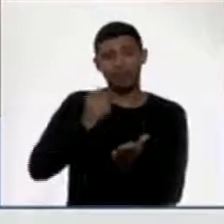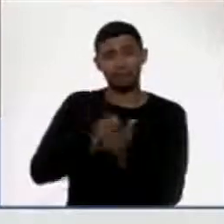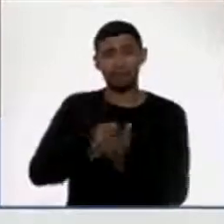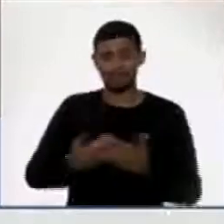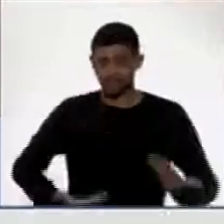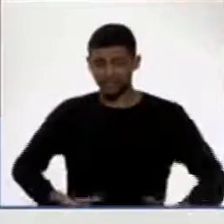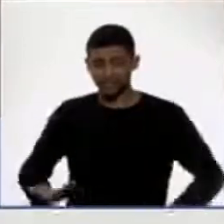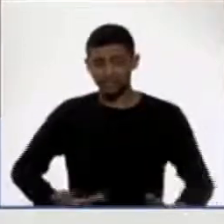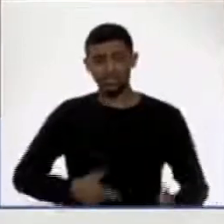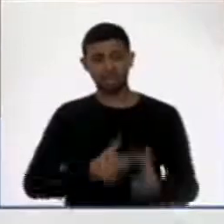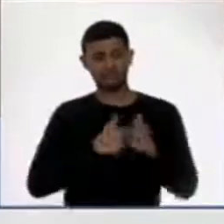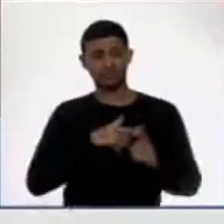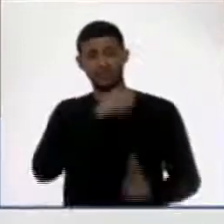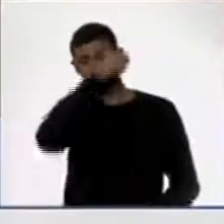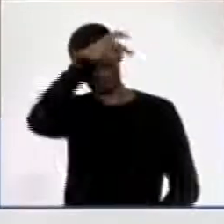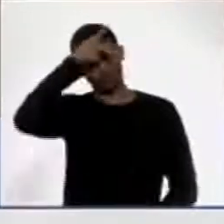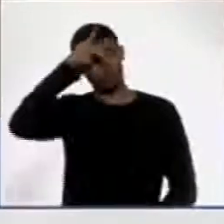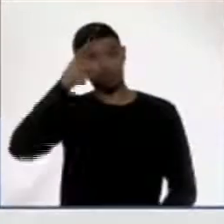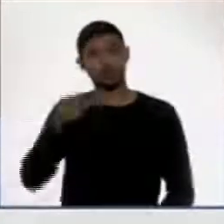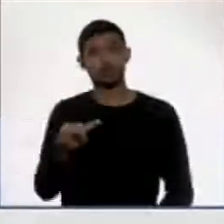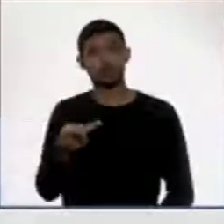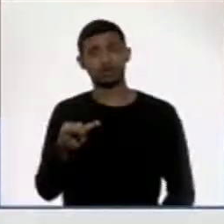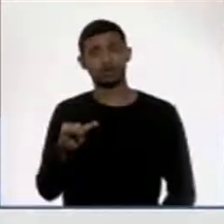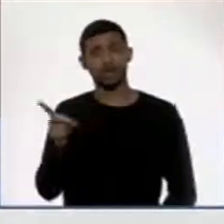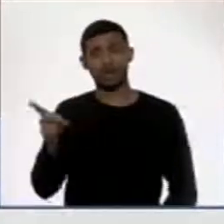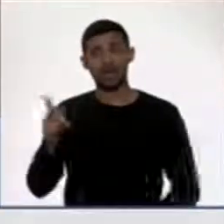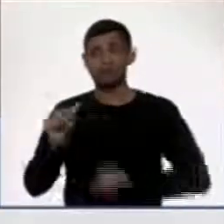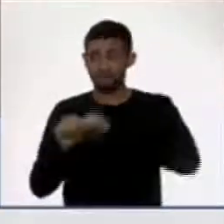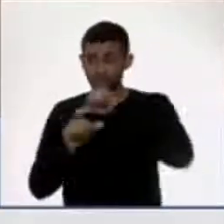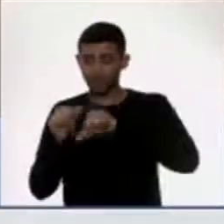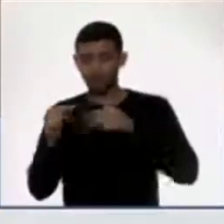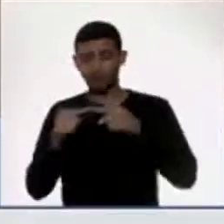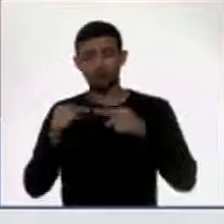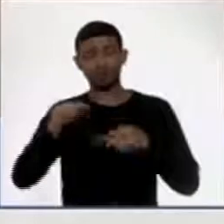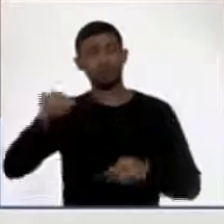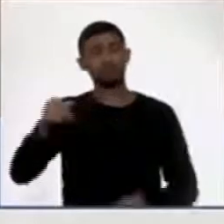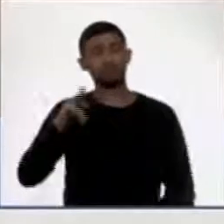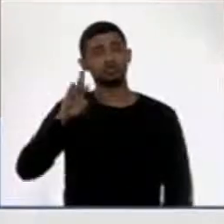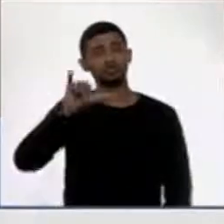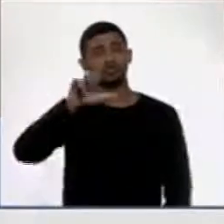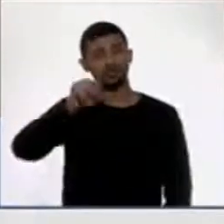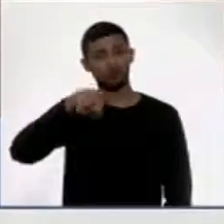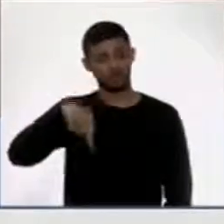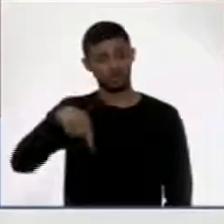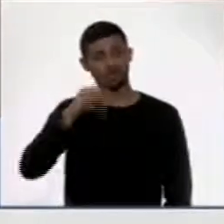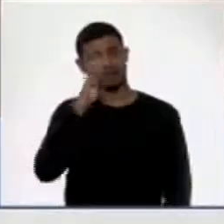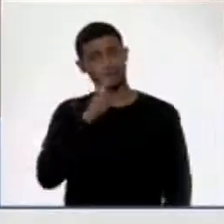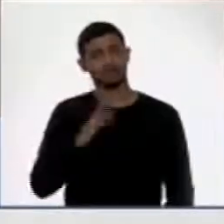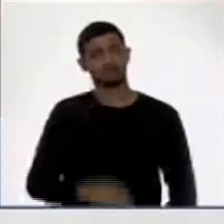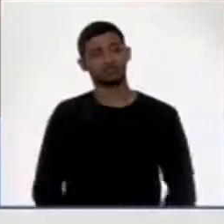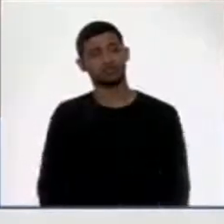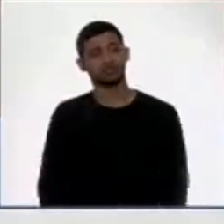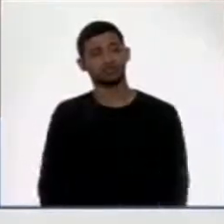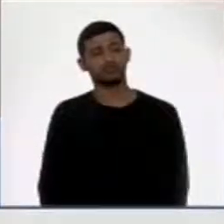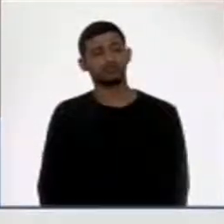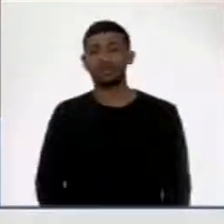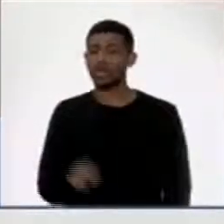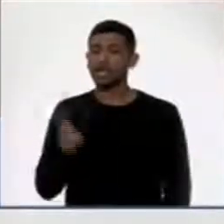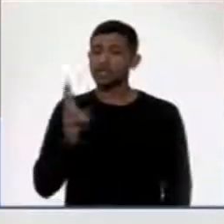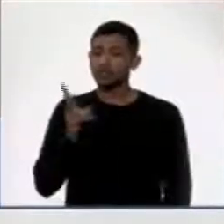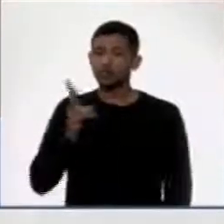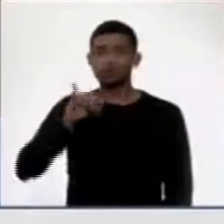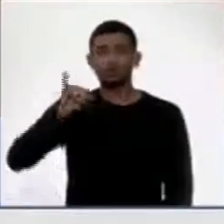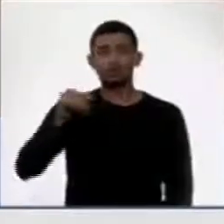E a dívida pública é corrigida pelos juros praticados no Brasil. que continuam sendo juros que estão